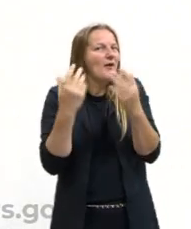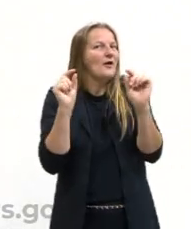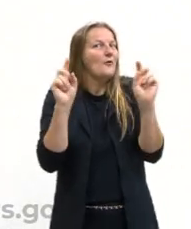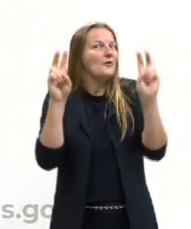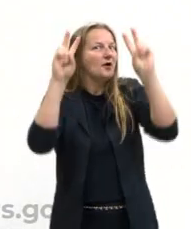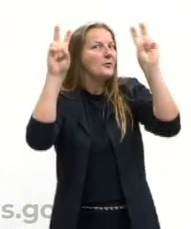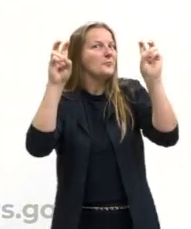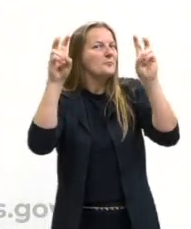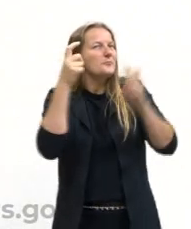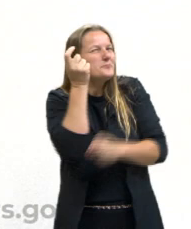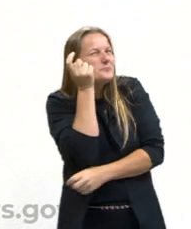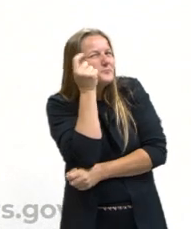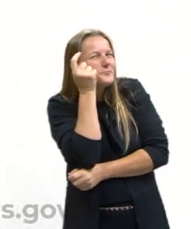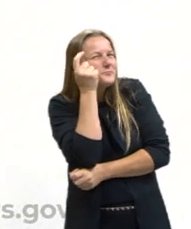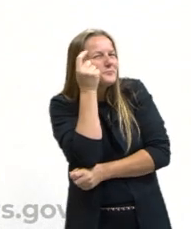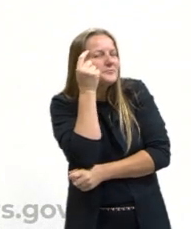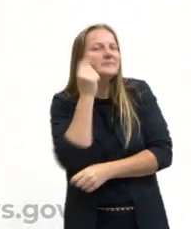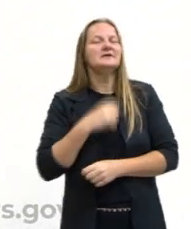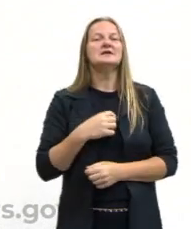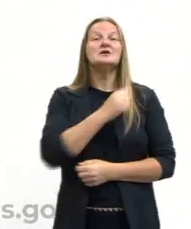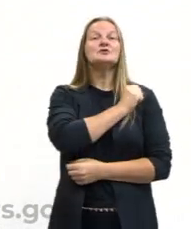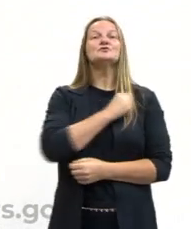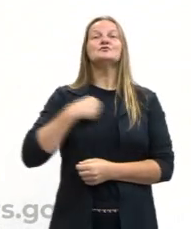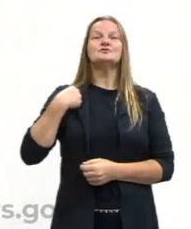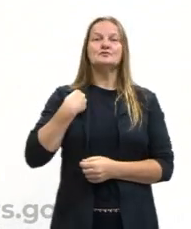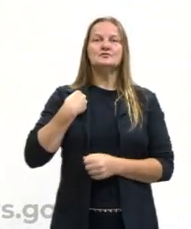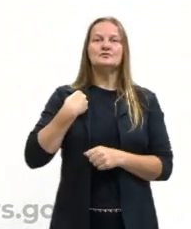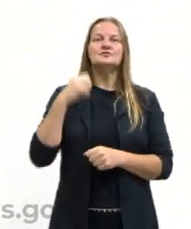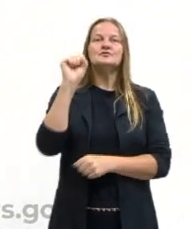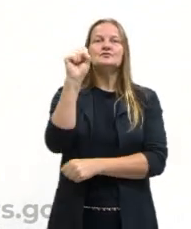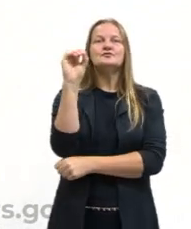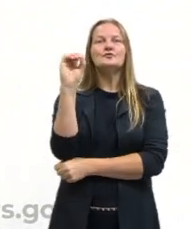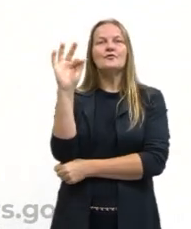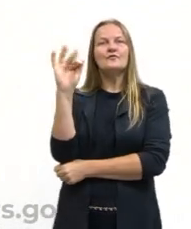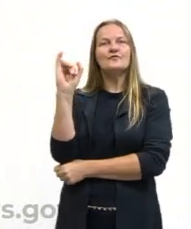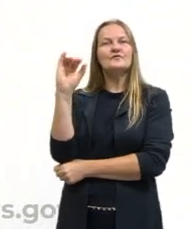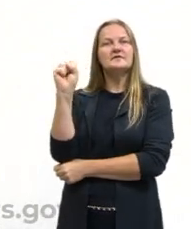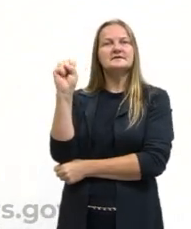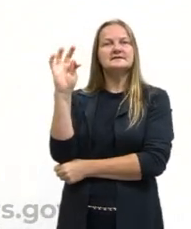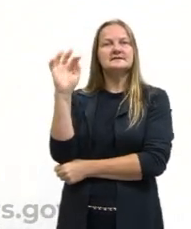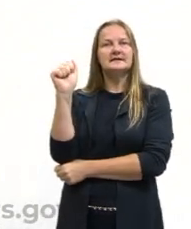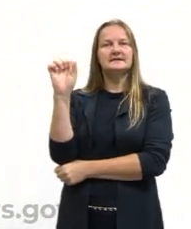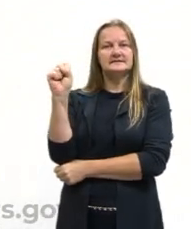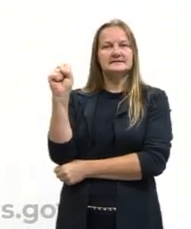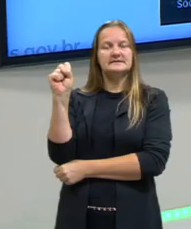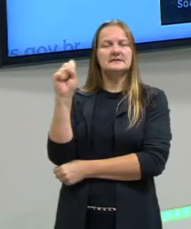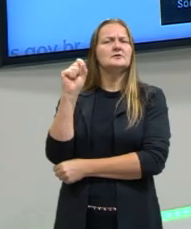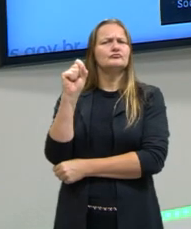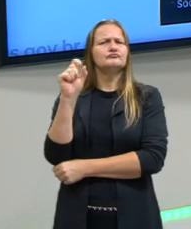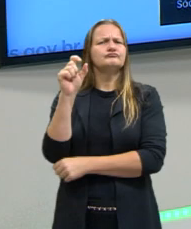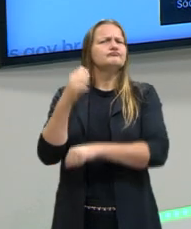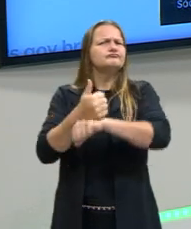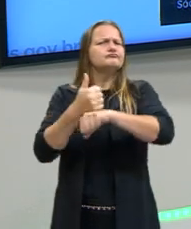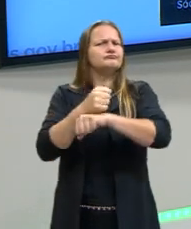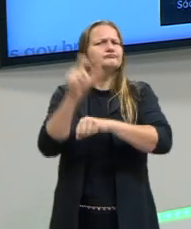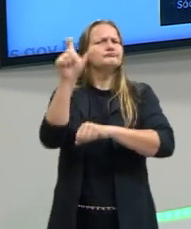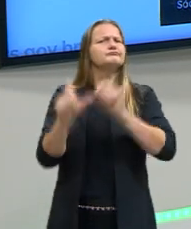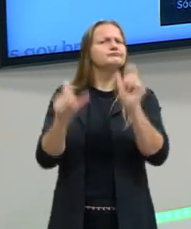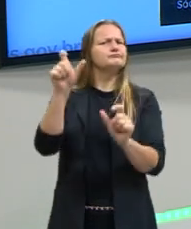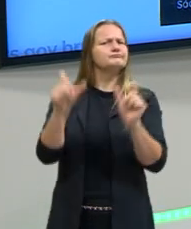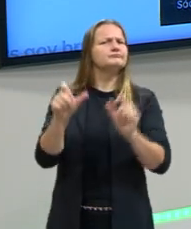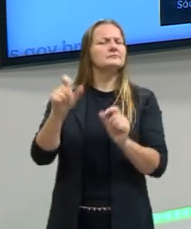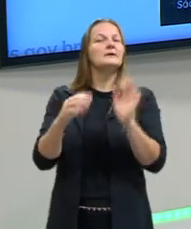a gente vai tratar hoje vou discutir questão os surfistas né os surfistas foram os camaradas que eles a